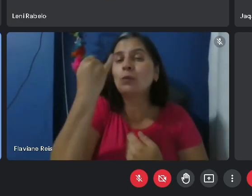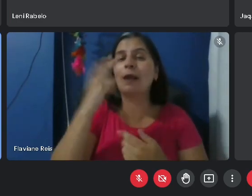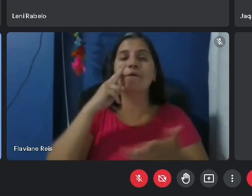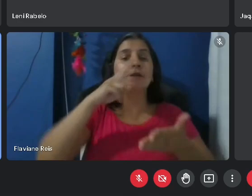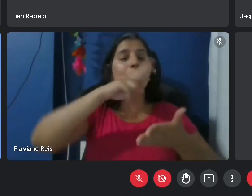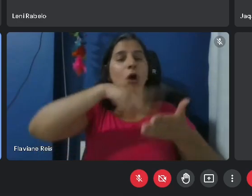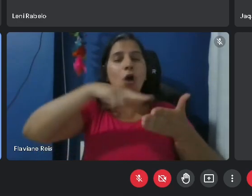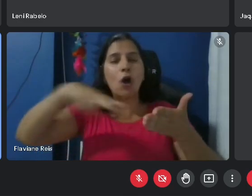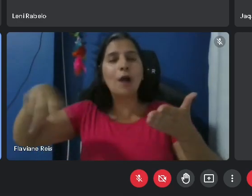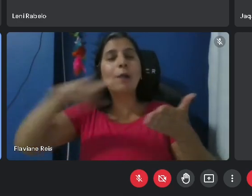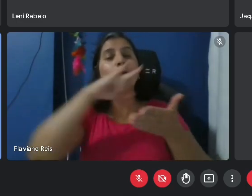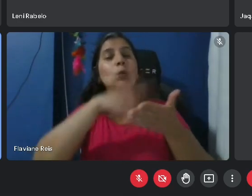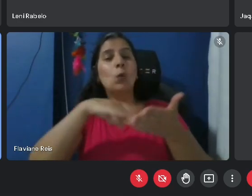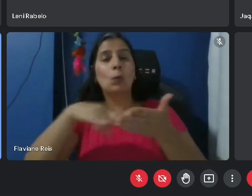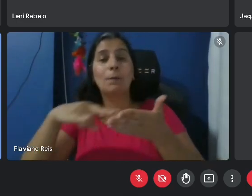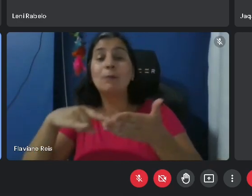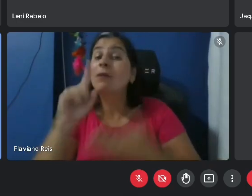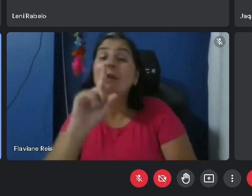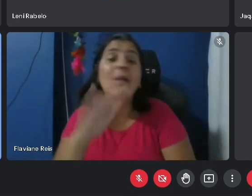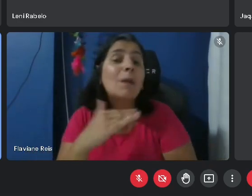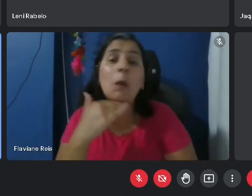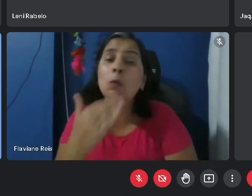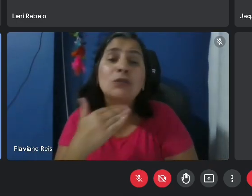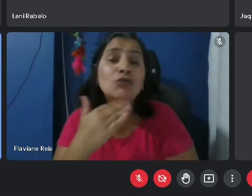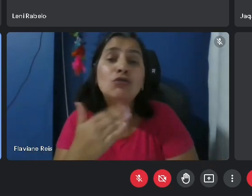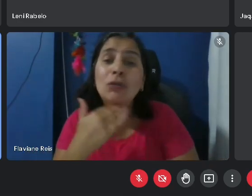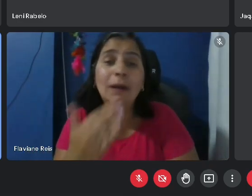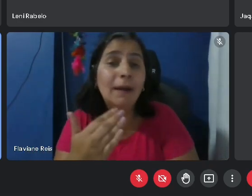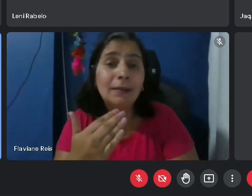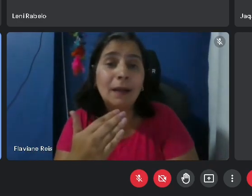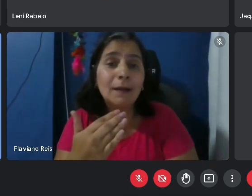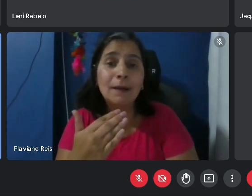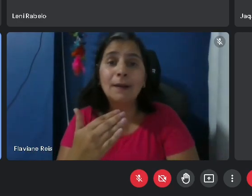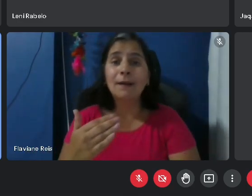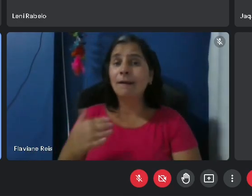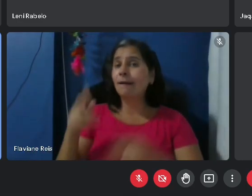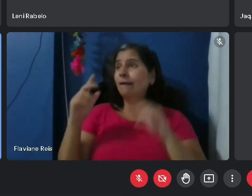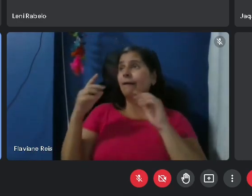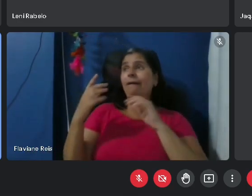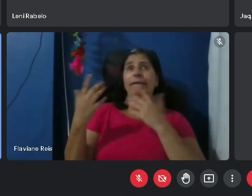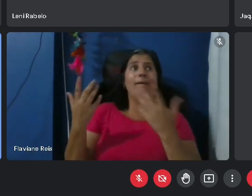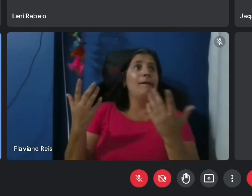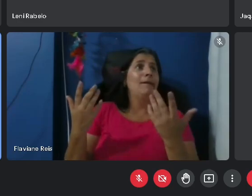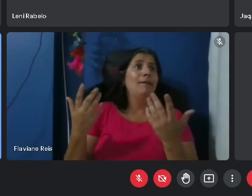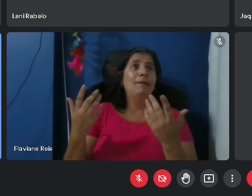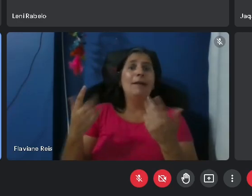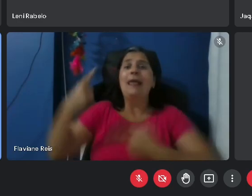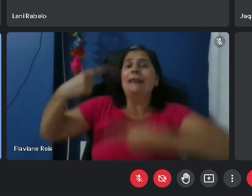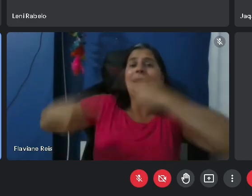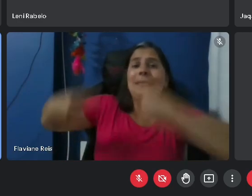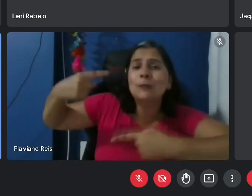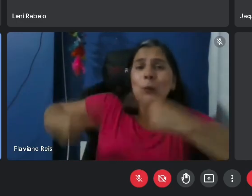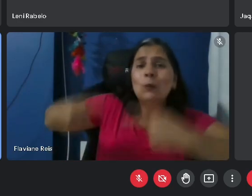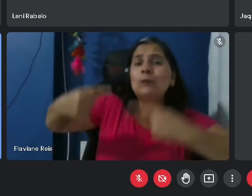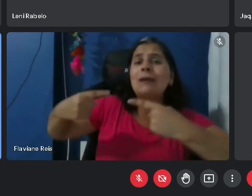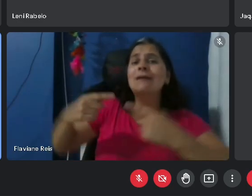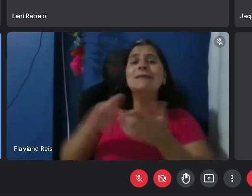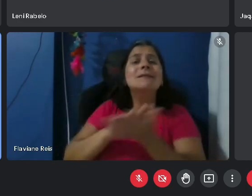Então, é importante que todos conheçamos esses documentos, não deixem